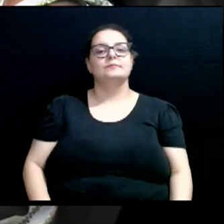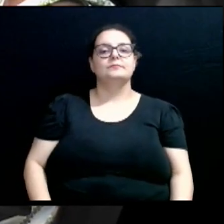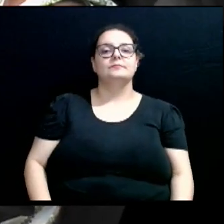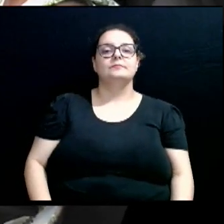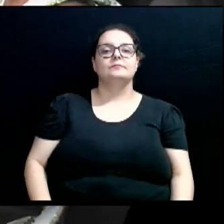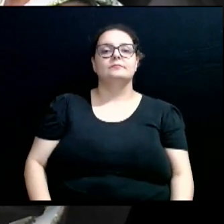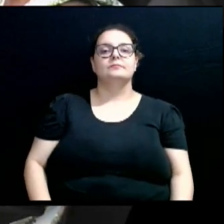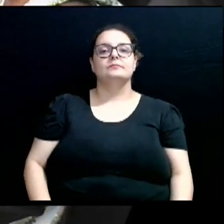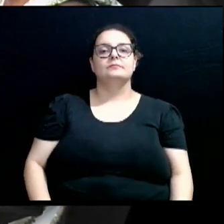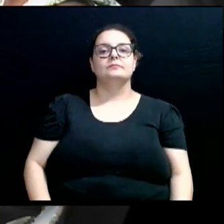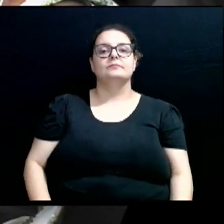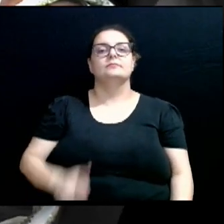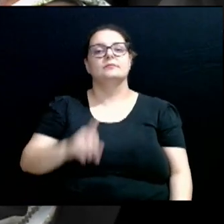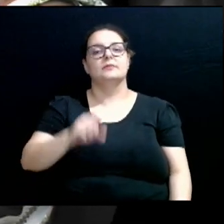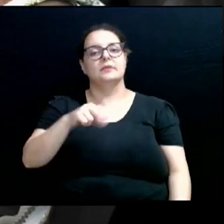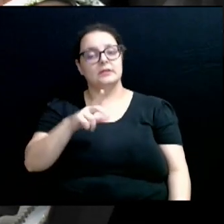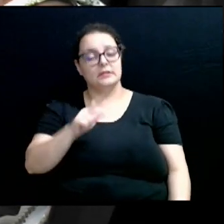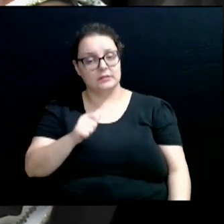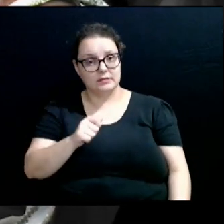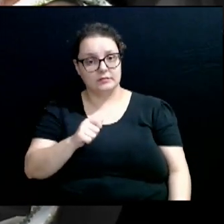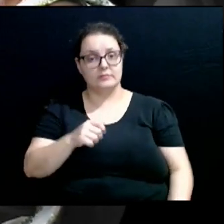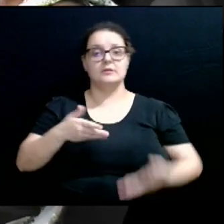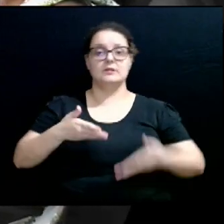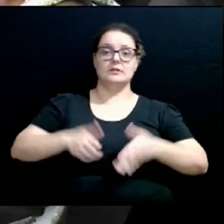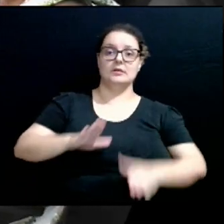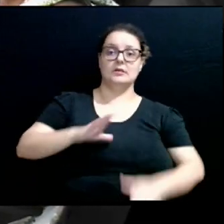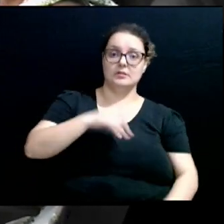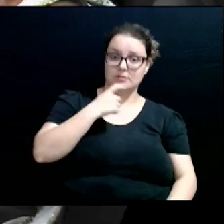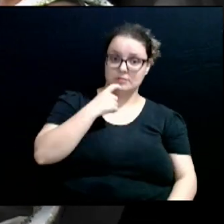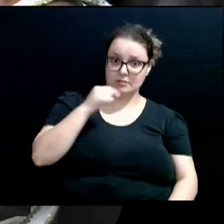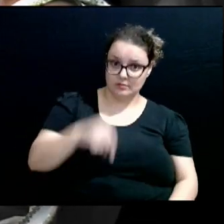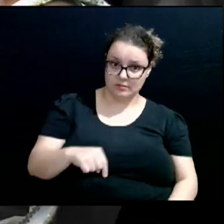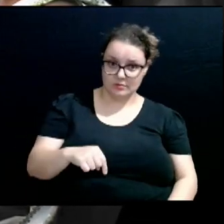Danda, você é nascida em Campinas, passou a